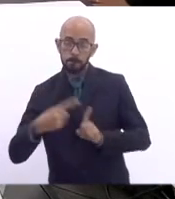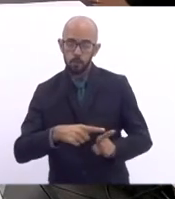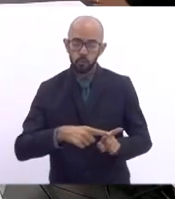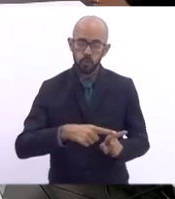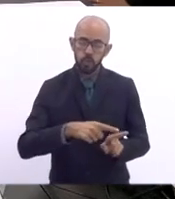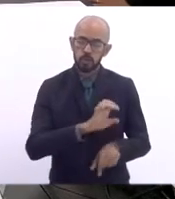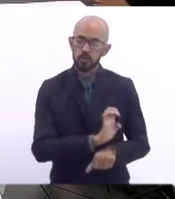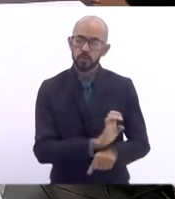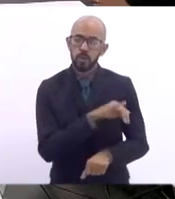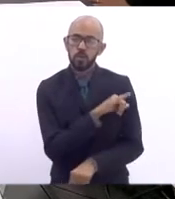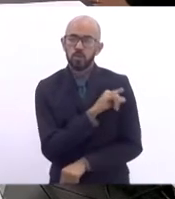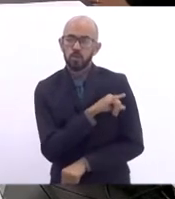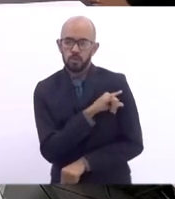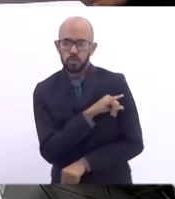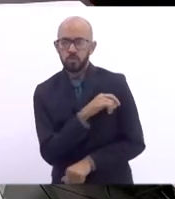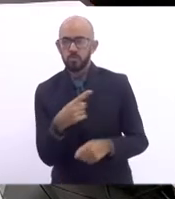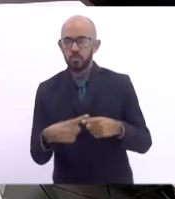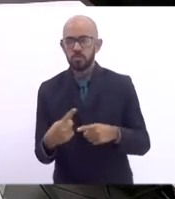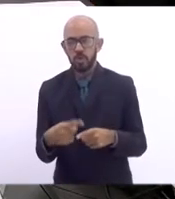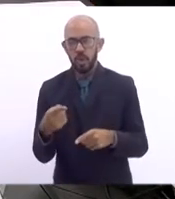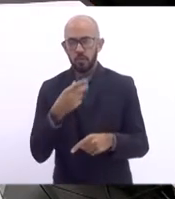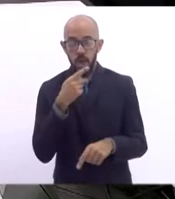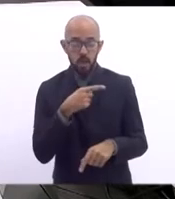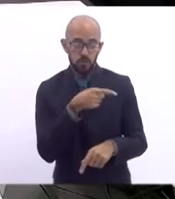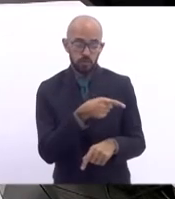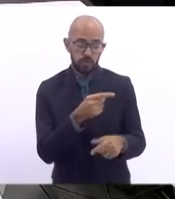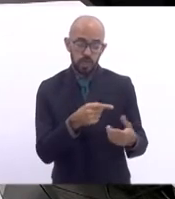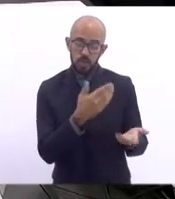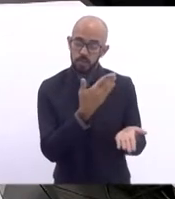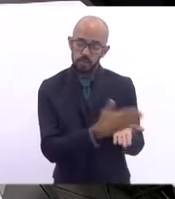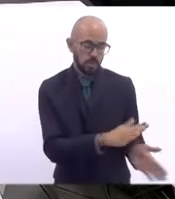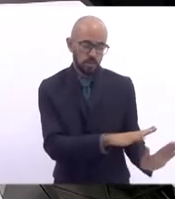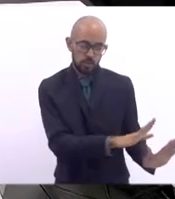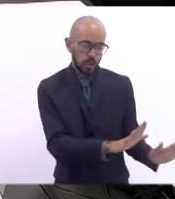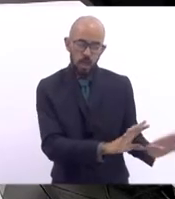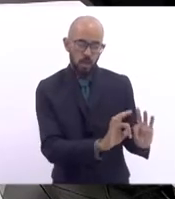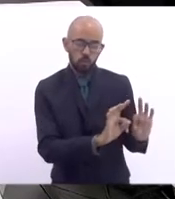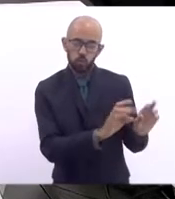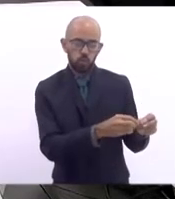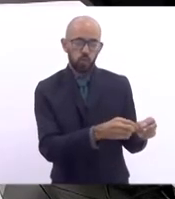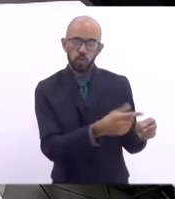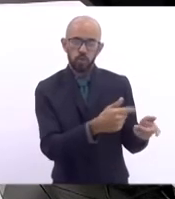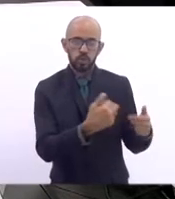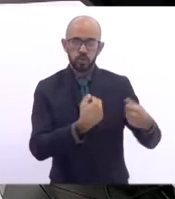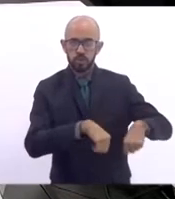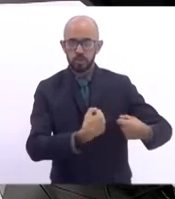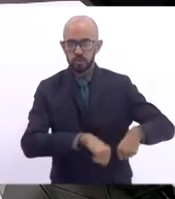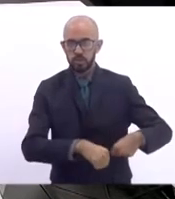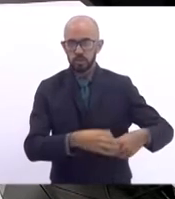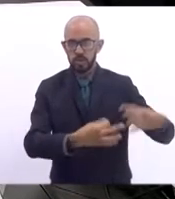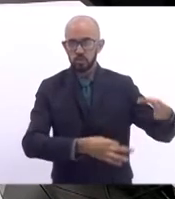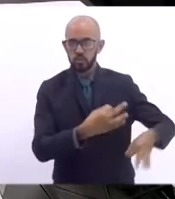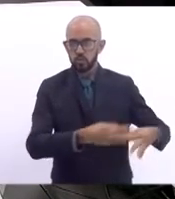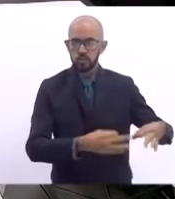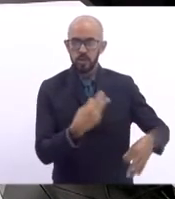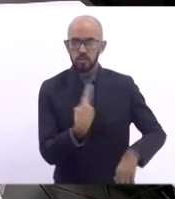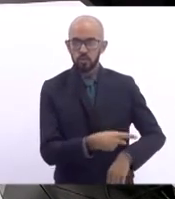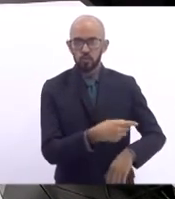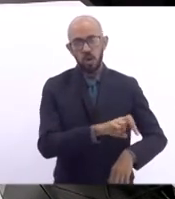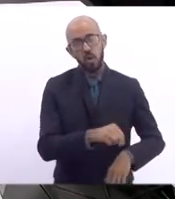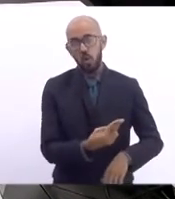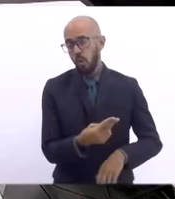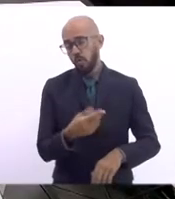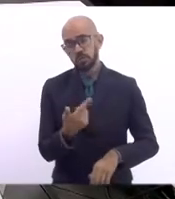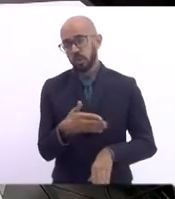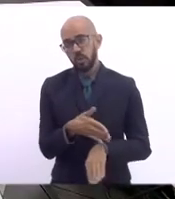Janeiro e disse assim você abre mão de todas as suas demandas judiciais ou